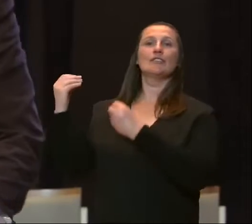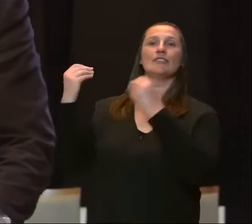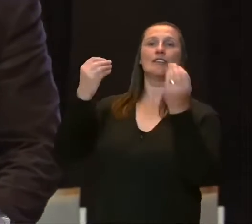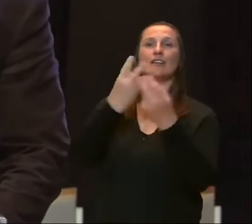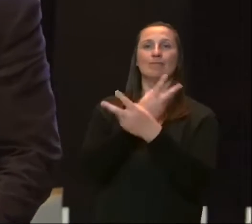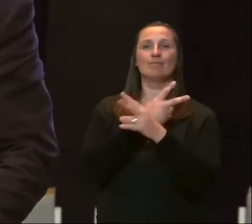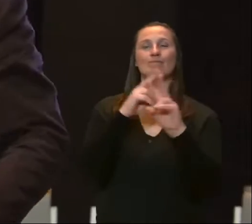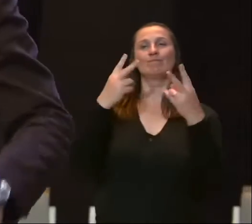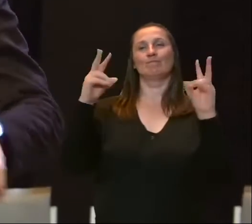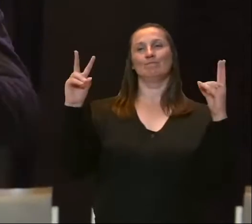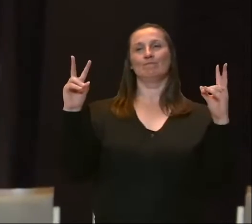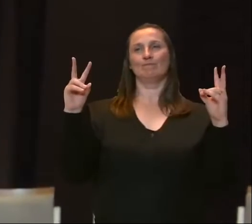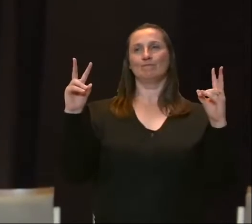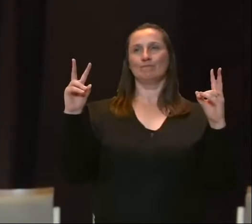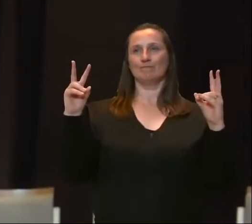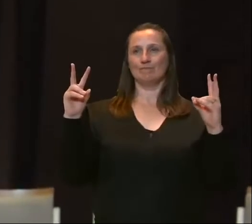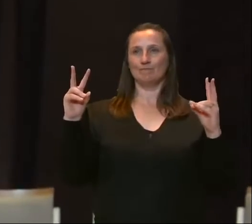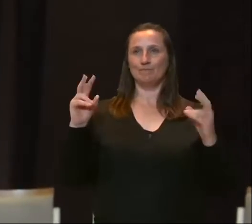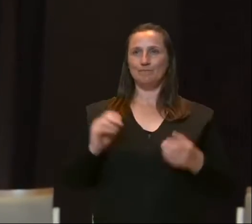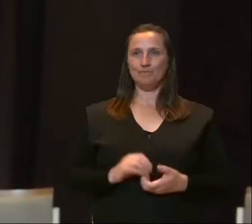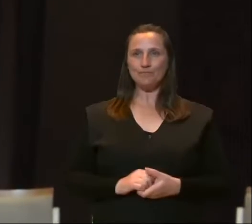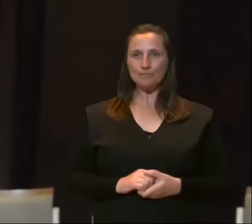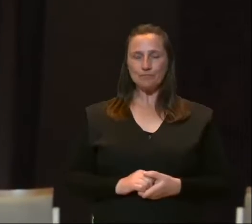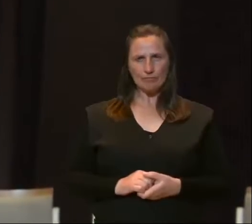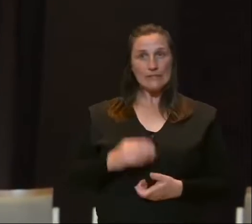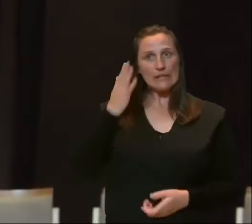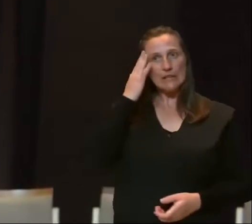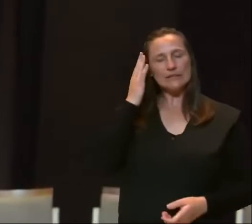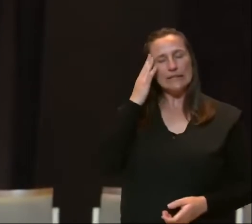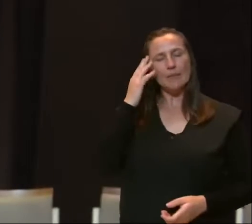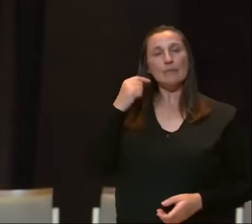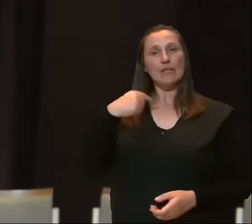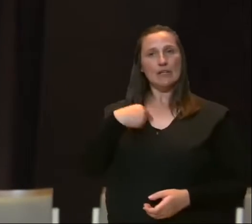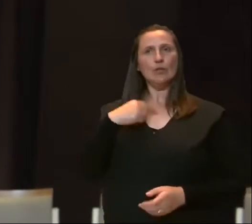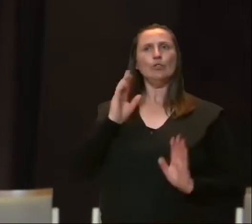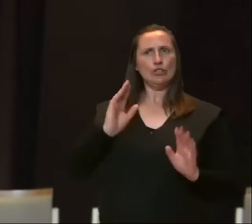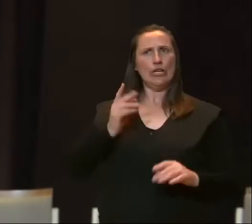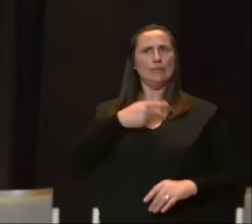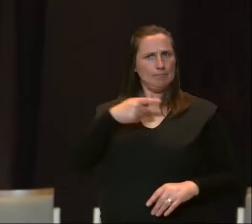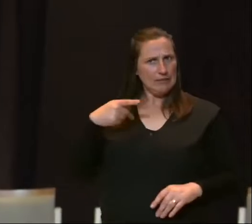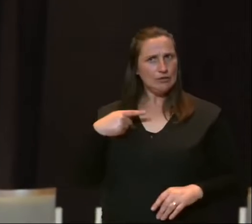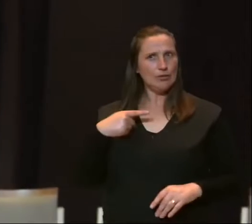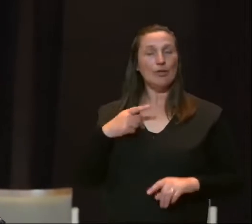que eu vivi. Eu tinha terminado meu namoro. Eu já era pastor.